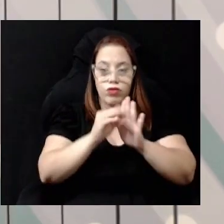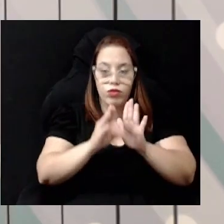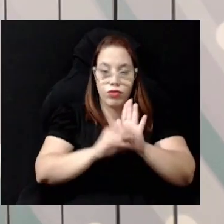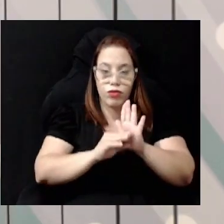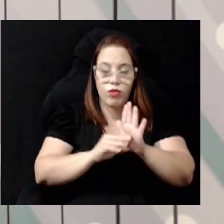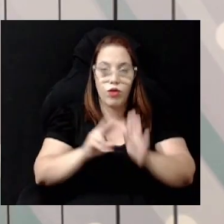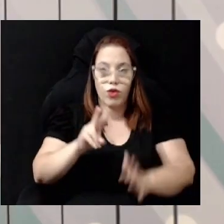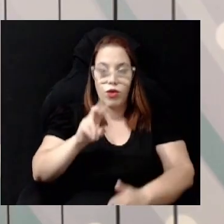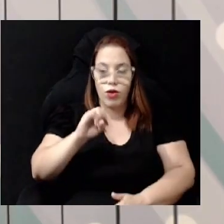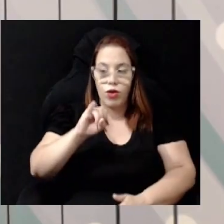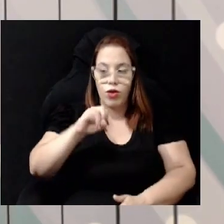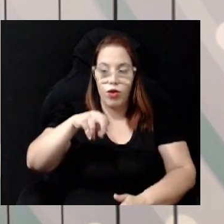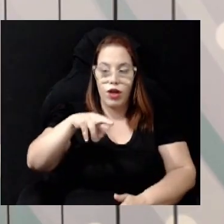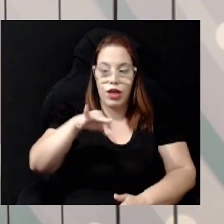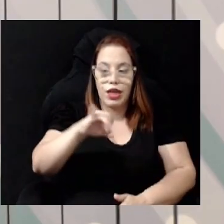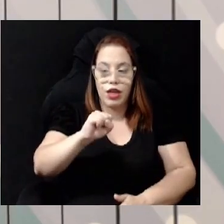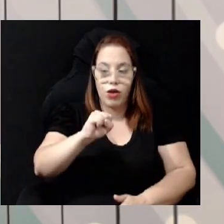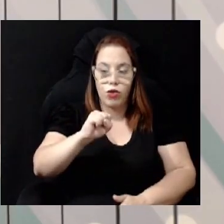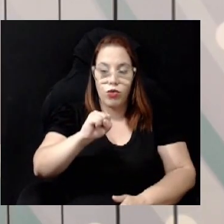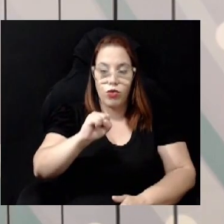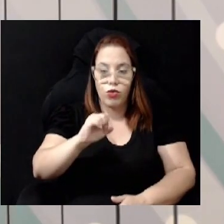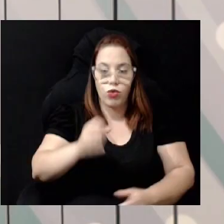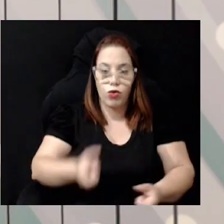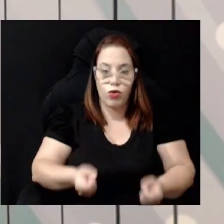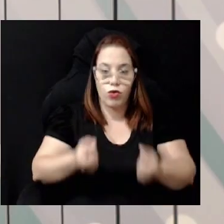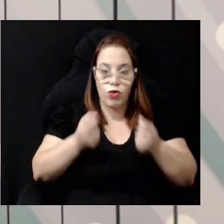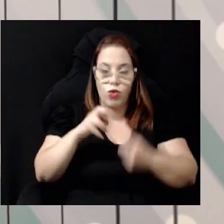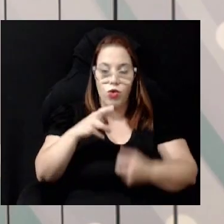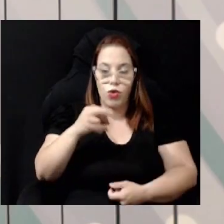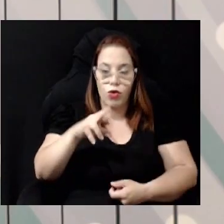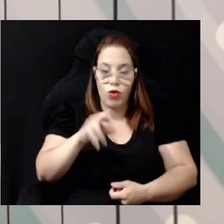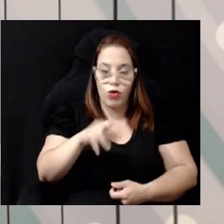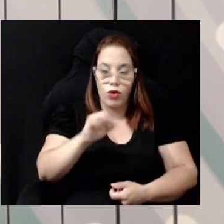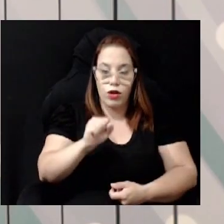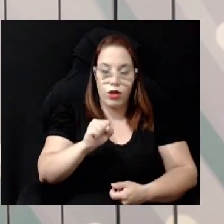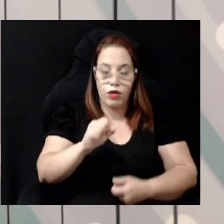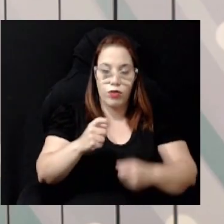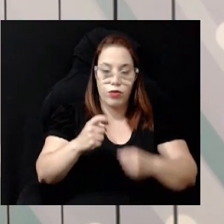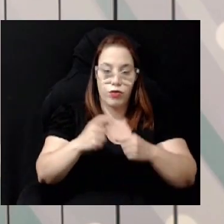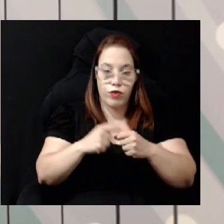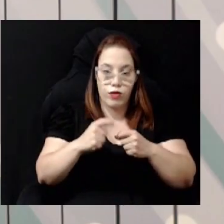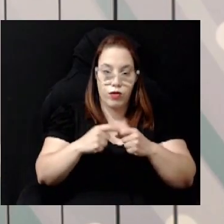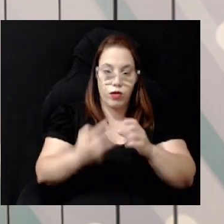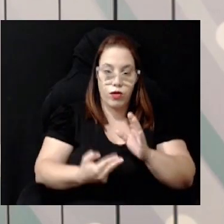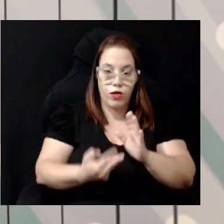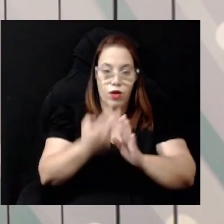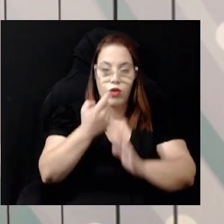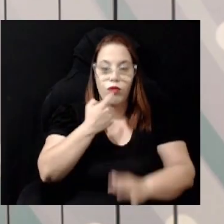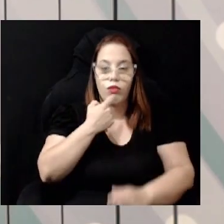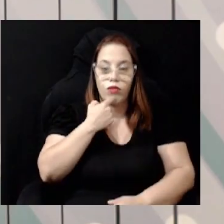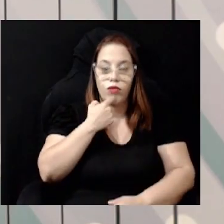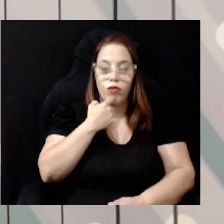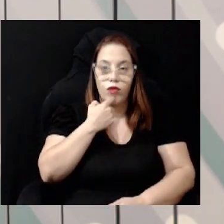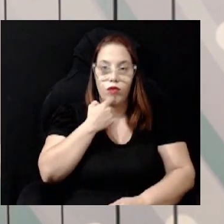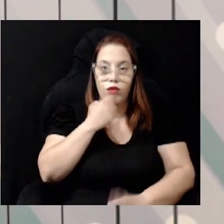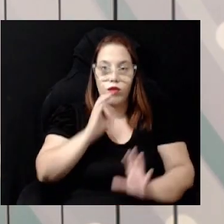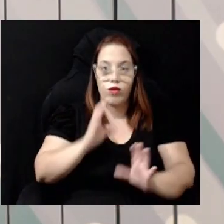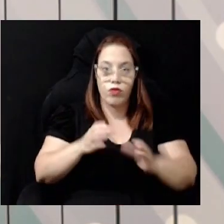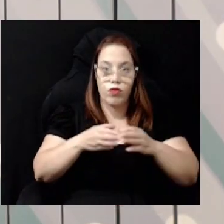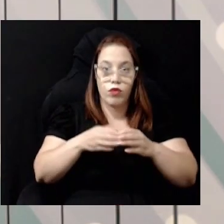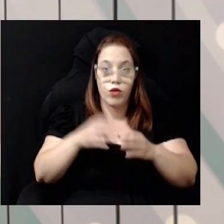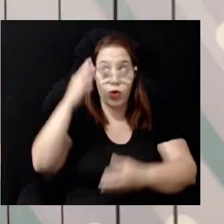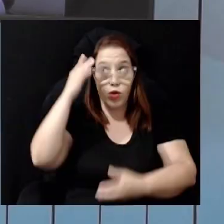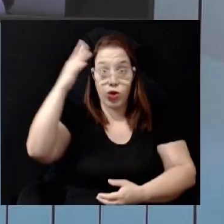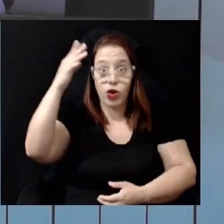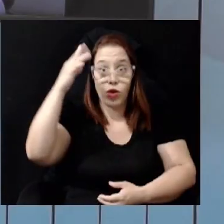é o Vinícius Conceição. Ele é oncologista da Sociedade de Medicina e Cirurgia de Campinas e do Grupo Sonho.